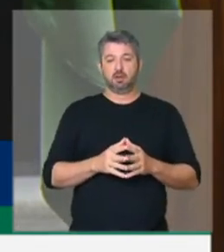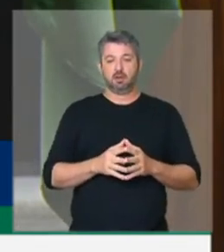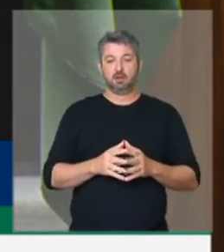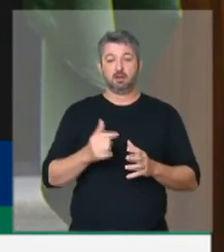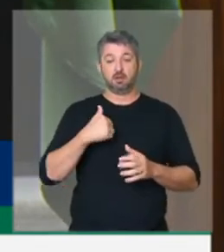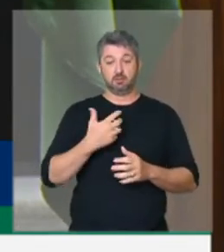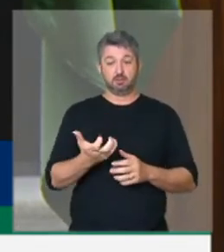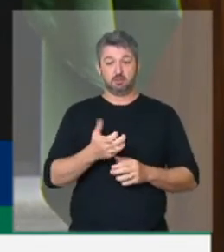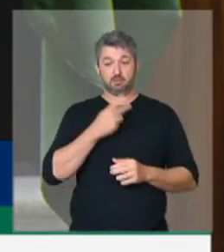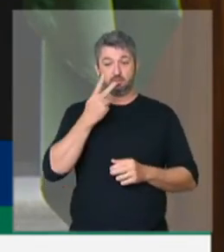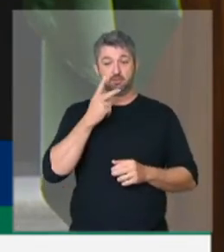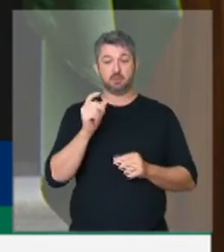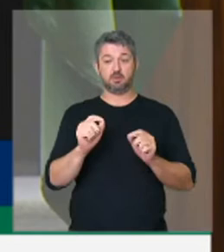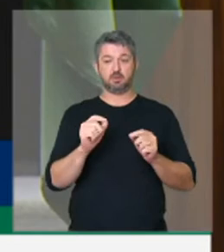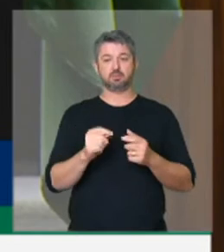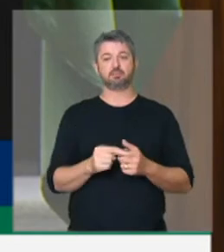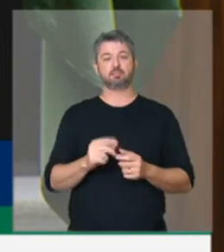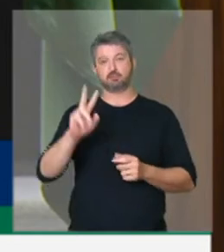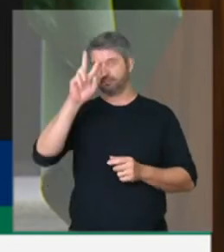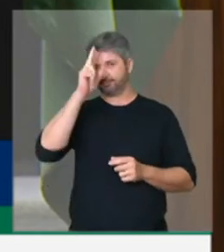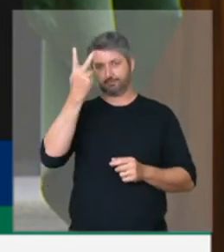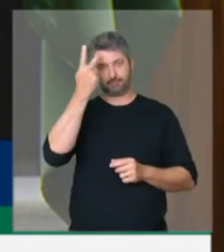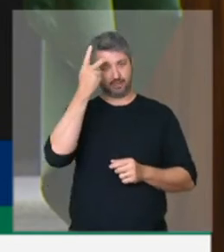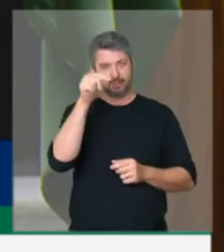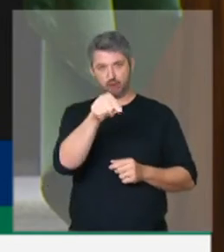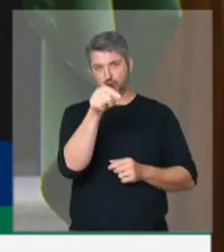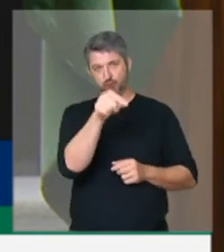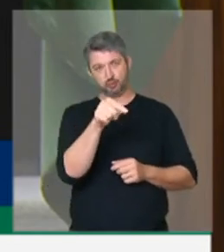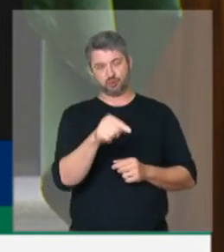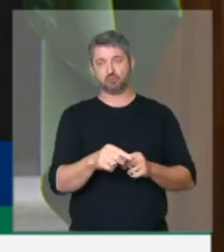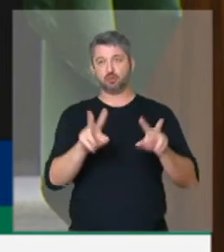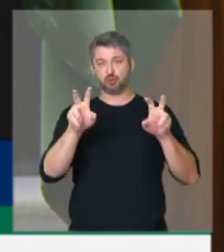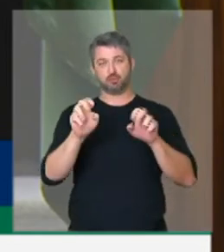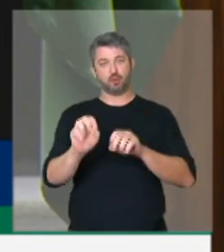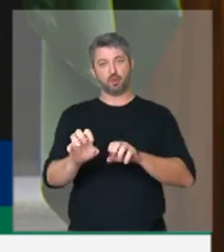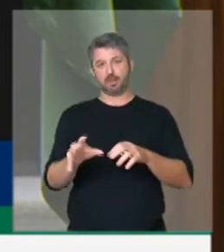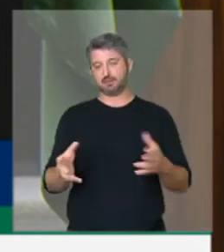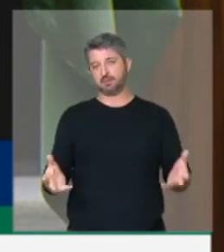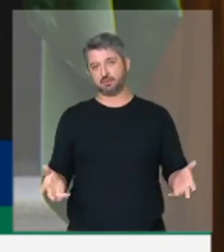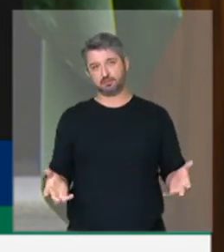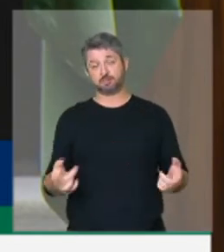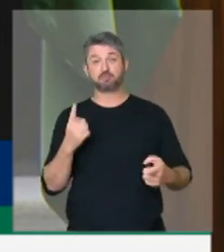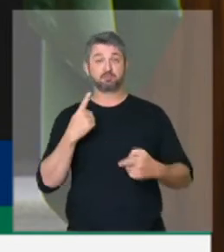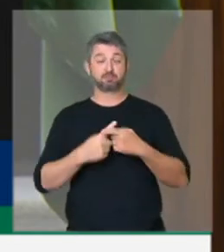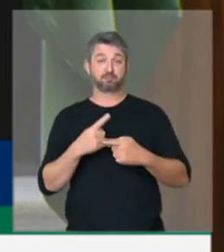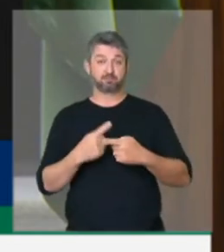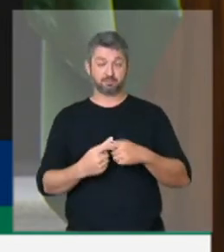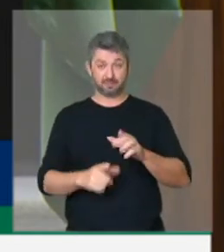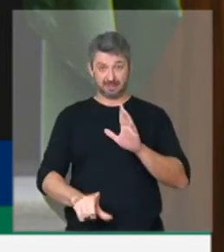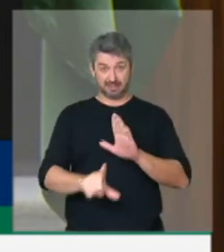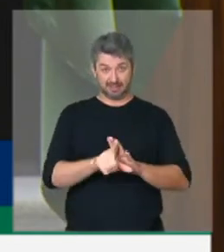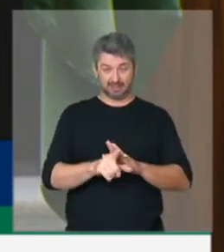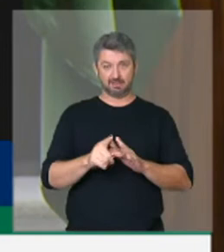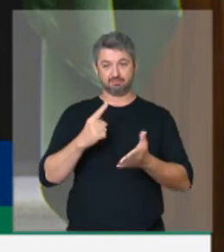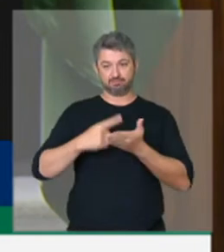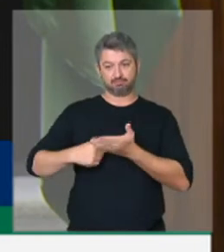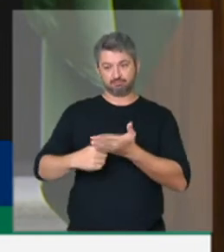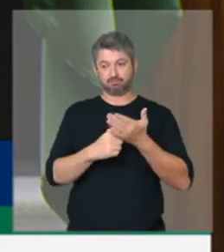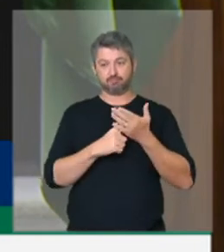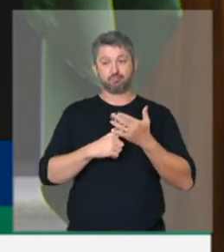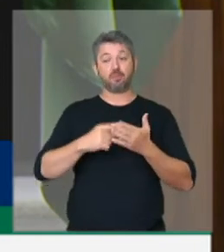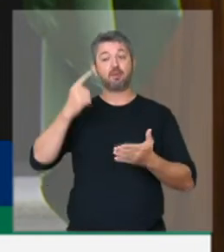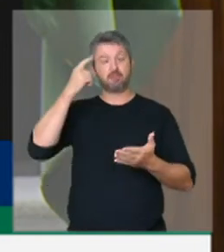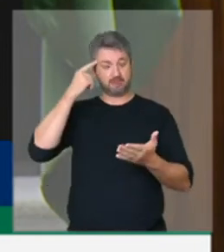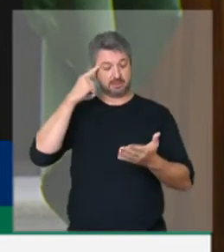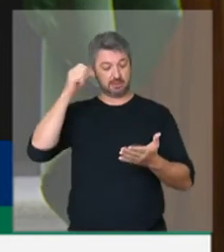dizer o tamanho do equívoco em relação à educação. Primeiro, quando a lei foi construída, foi pensado, sim,